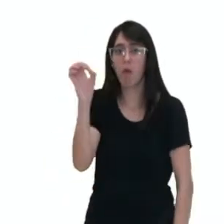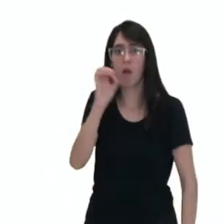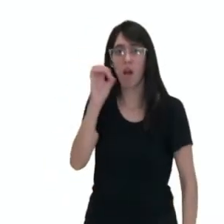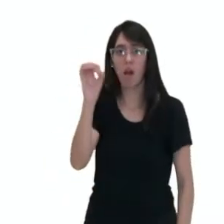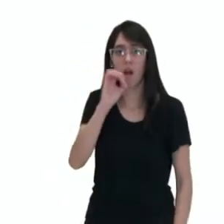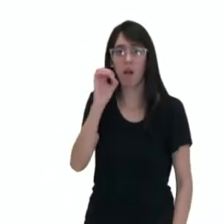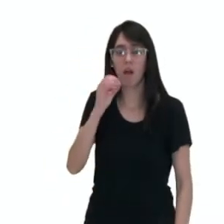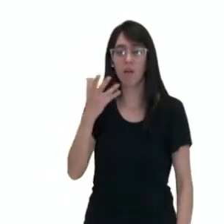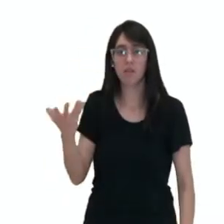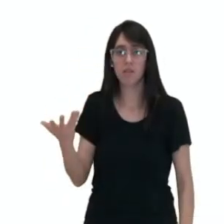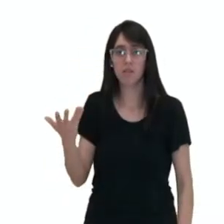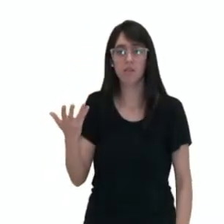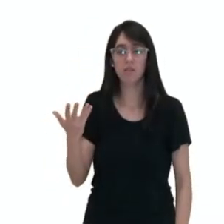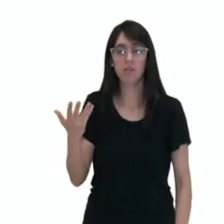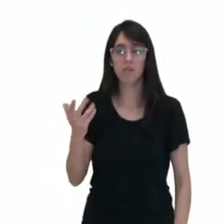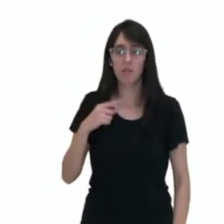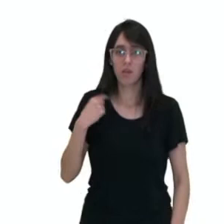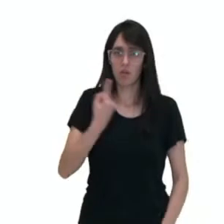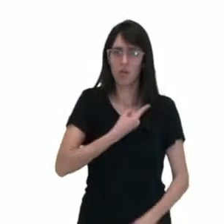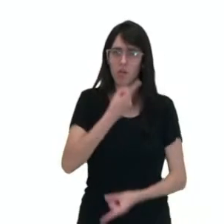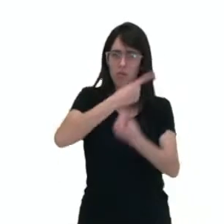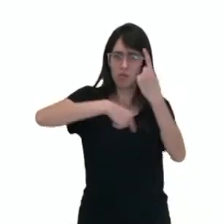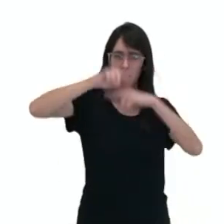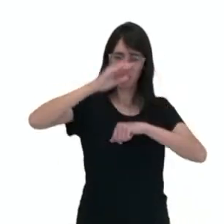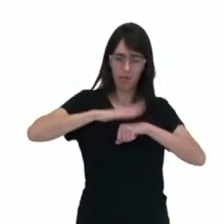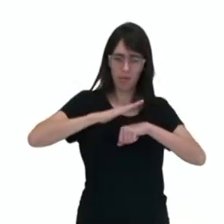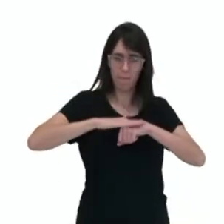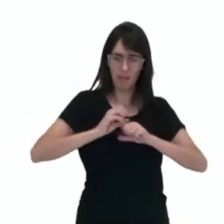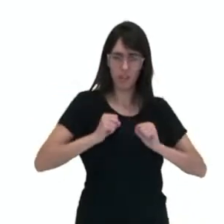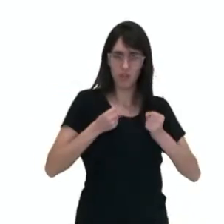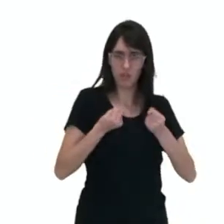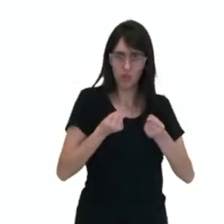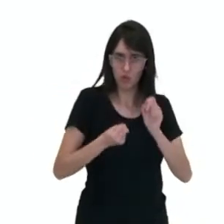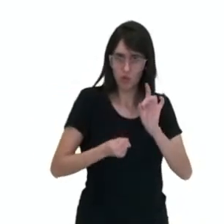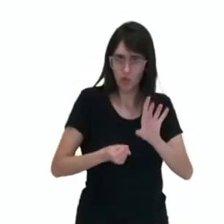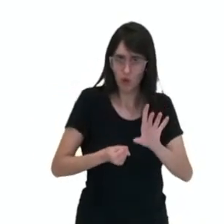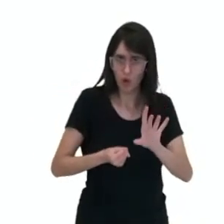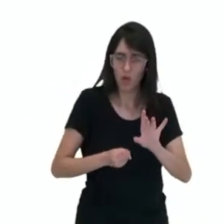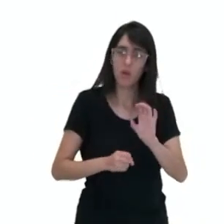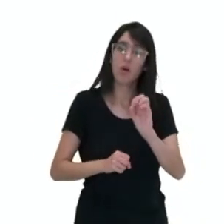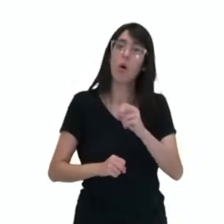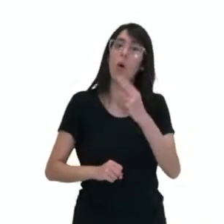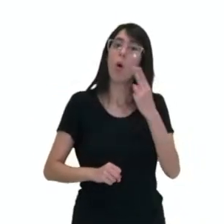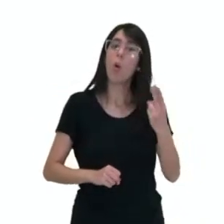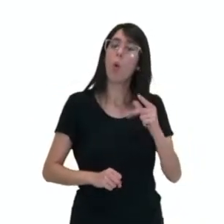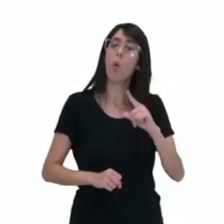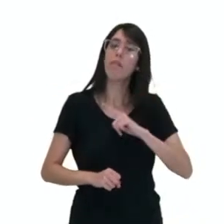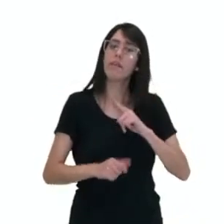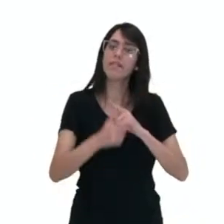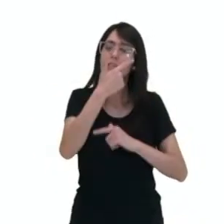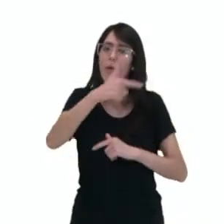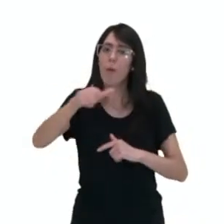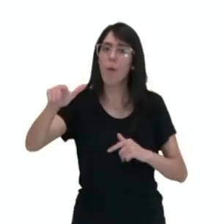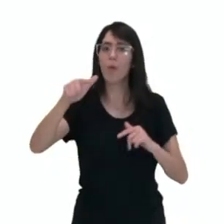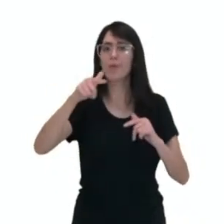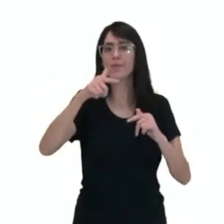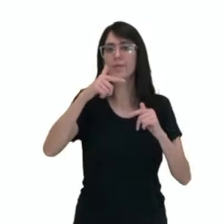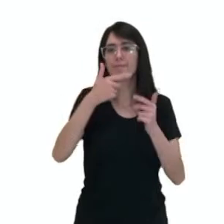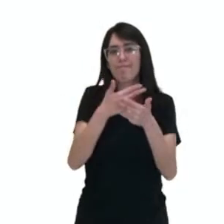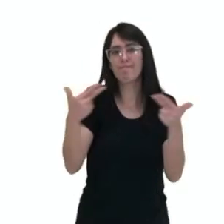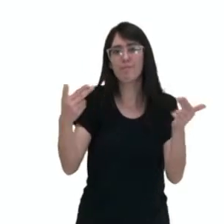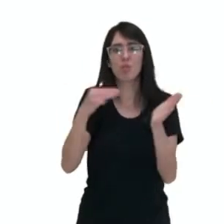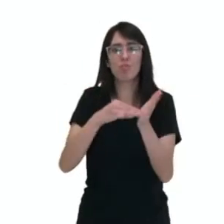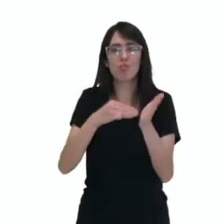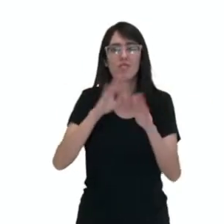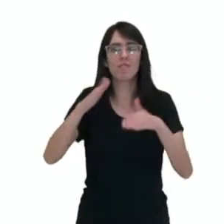nosso sucesso só depende do nosso talento e esforço? Ou será que temos outros fatores que influenciam para se alcançar